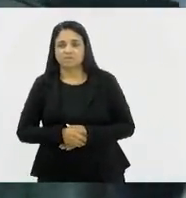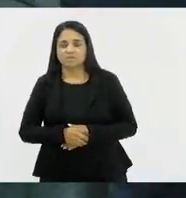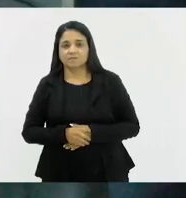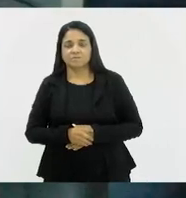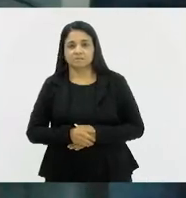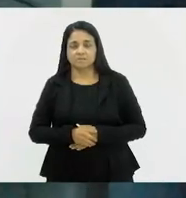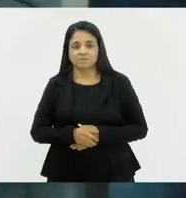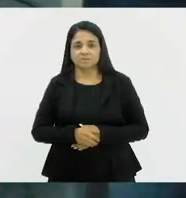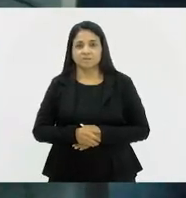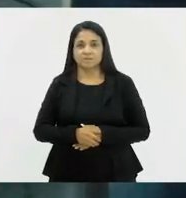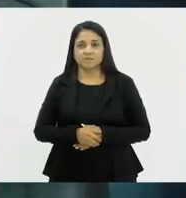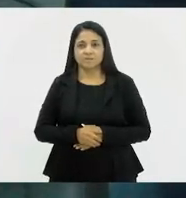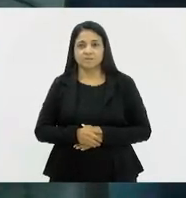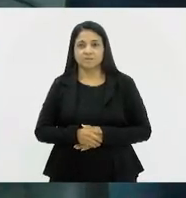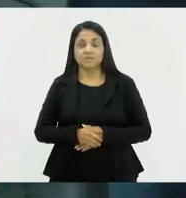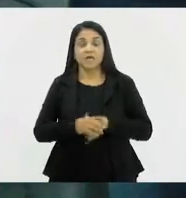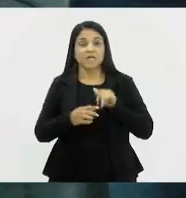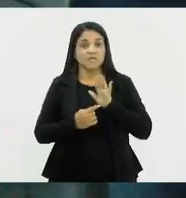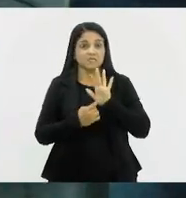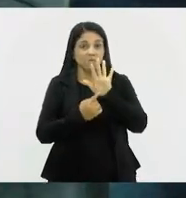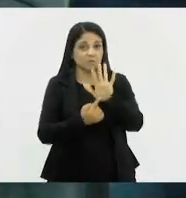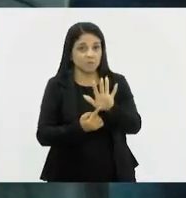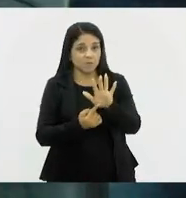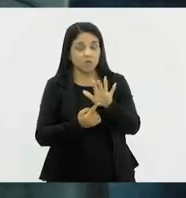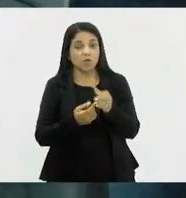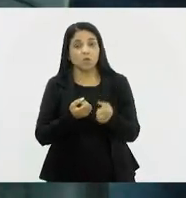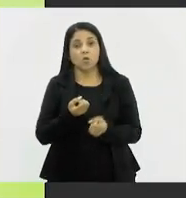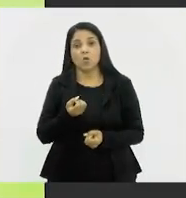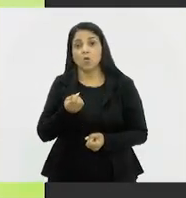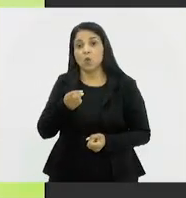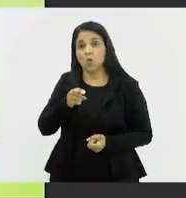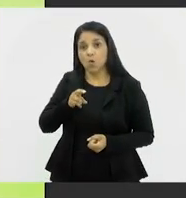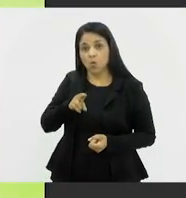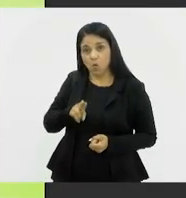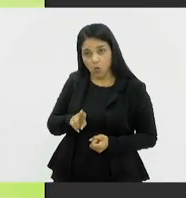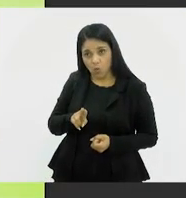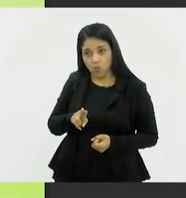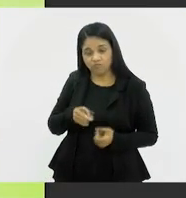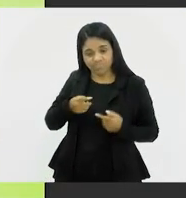Exibir ou veicular por qualquer meio de comunicação